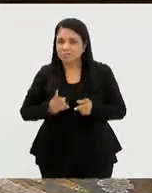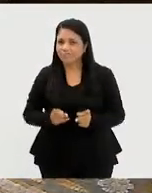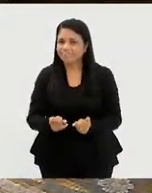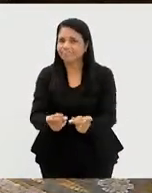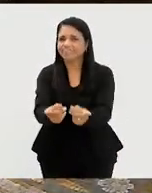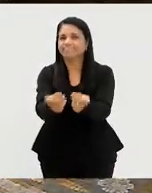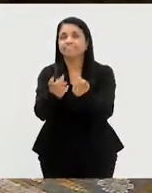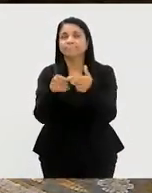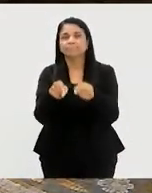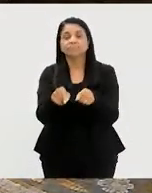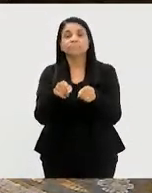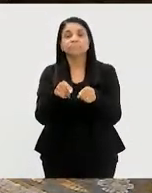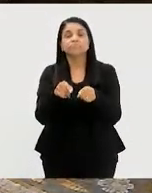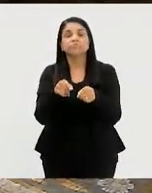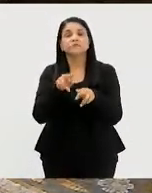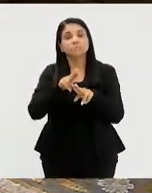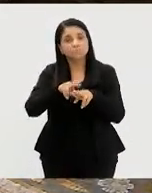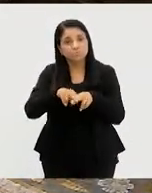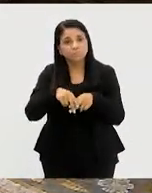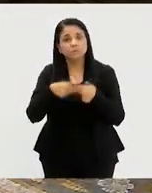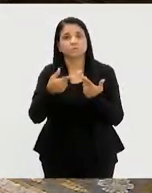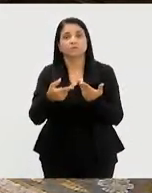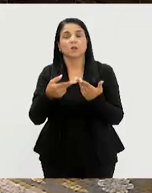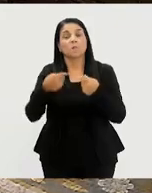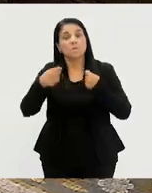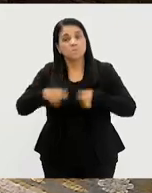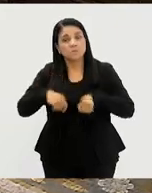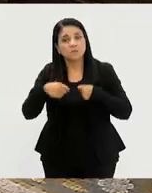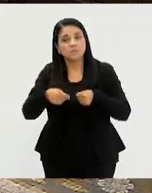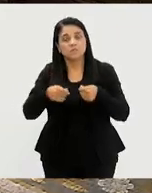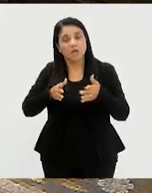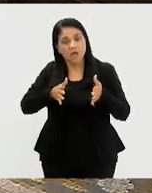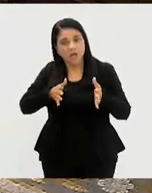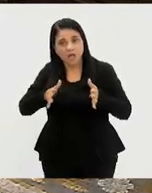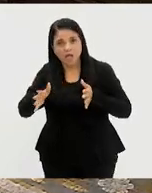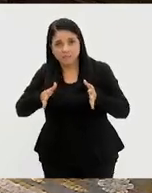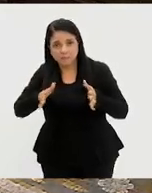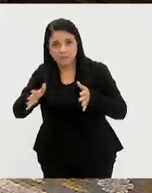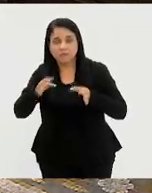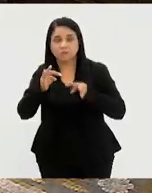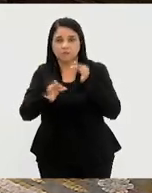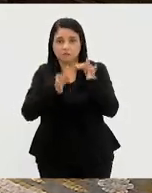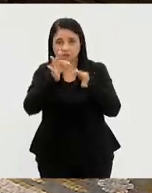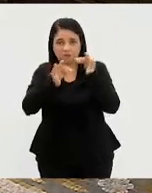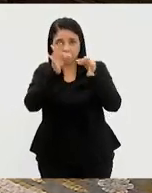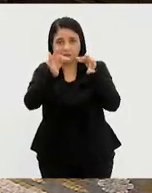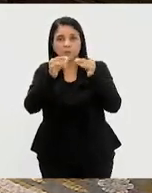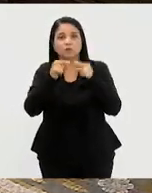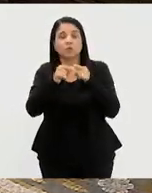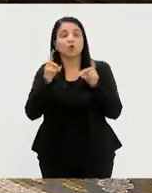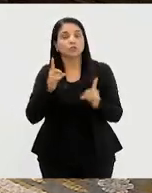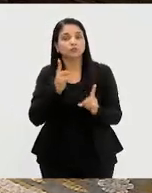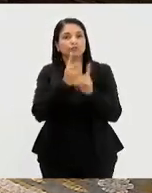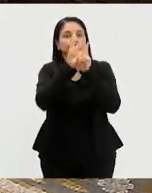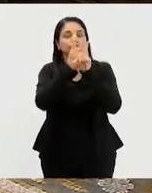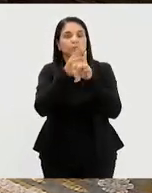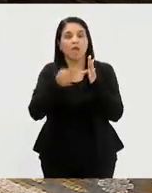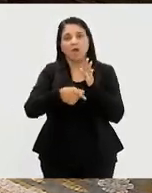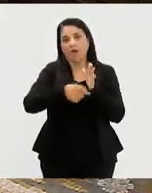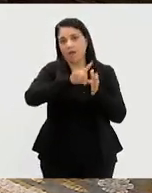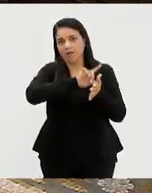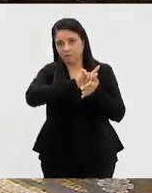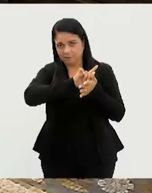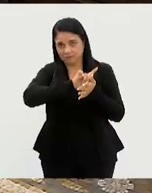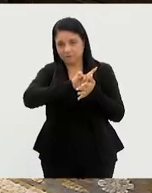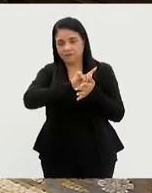em razão disso necessitam do acesso Universal aos tratamentos do diagnóstico precoce e também